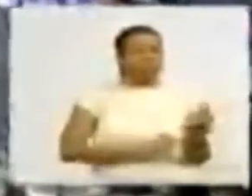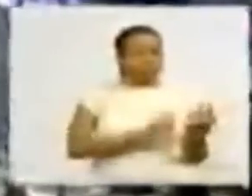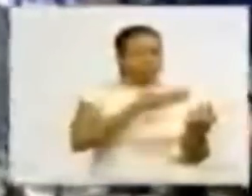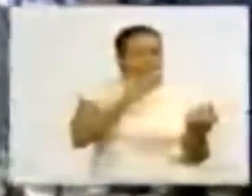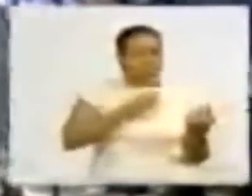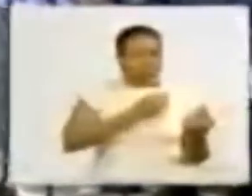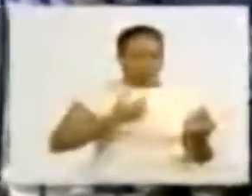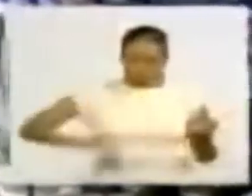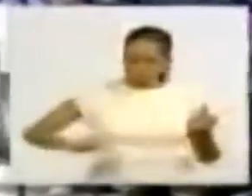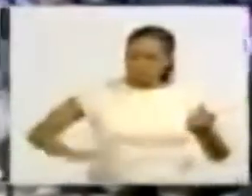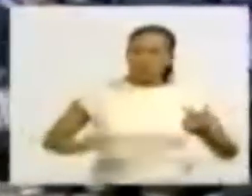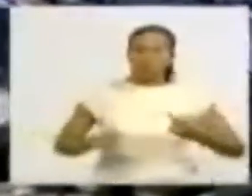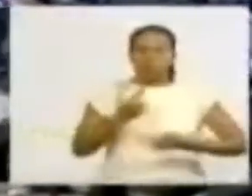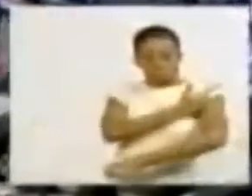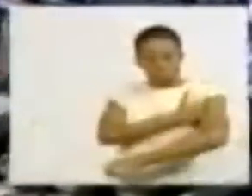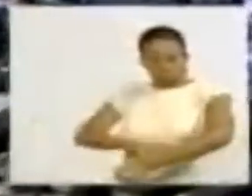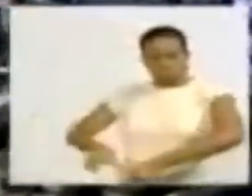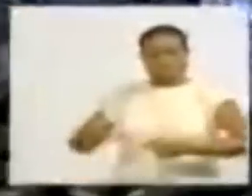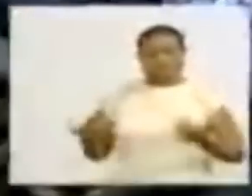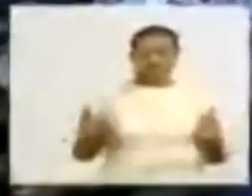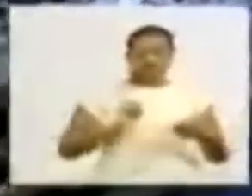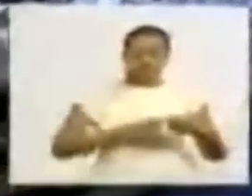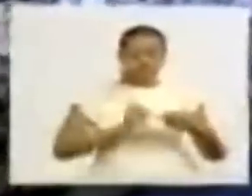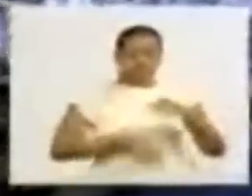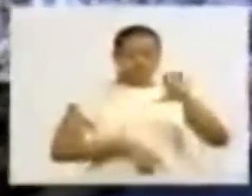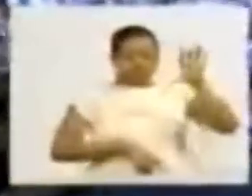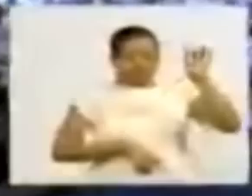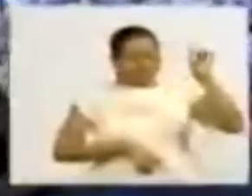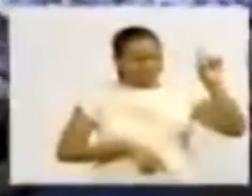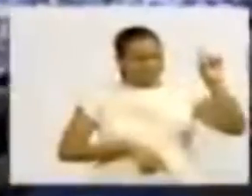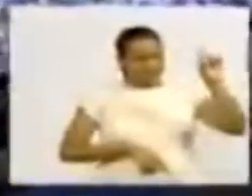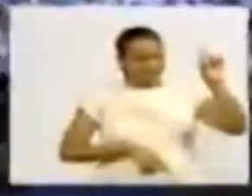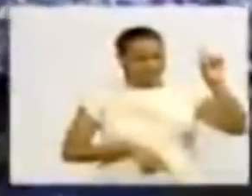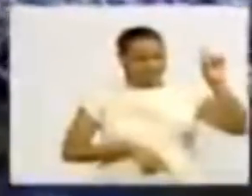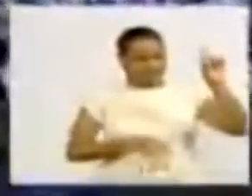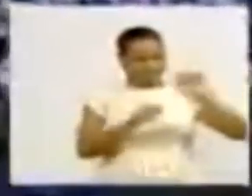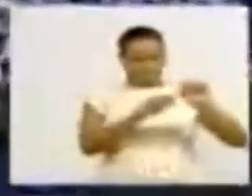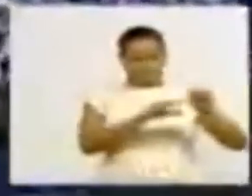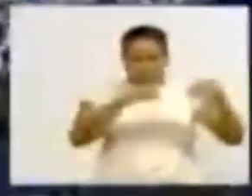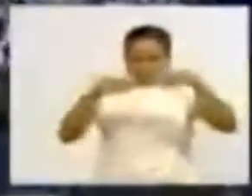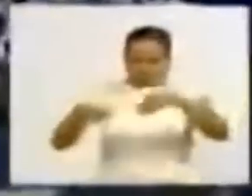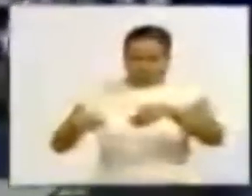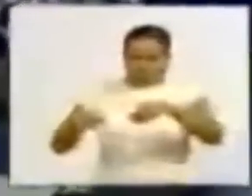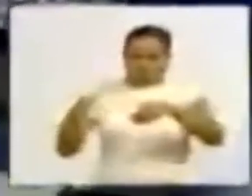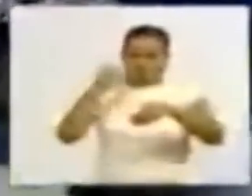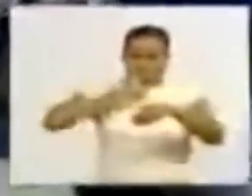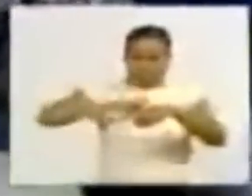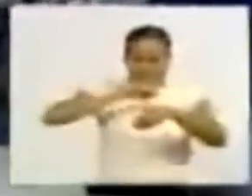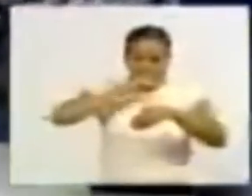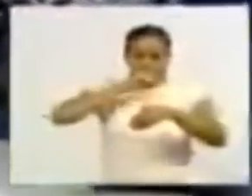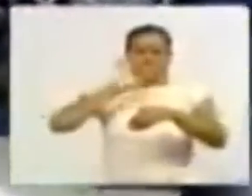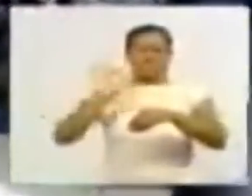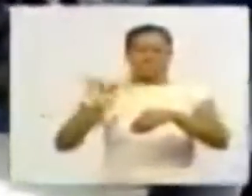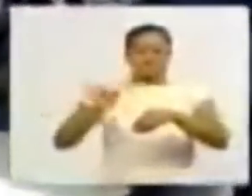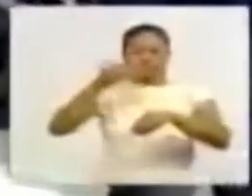Foi um menino bem educado, porque Deus fez questão de colocá-lo num lugar onde a mãe sabia ser mãe,